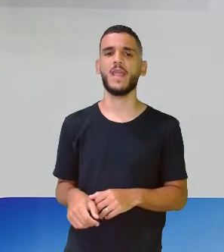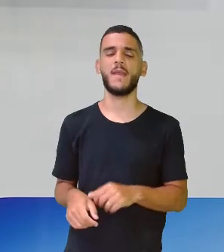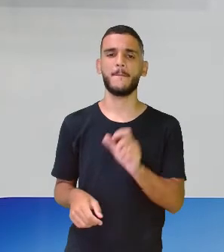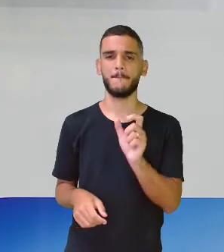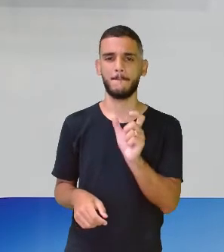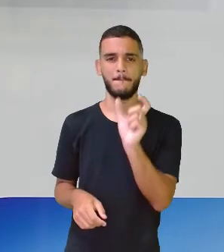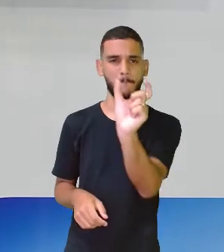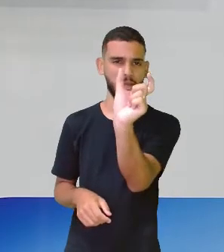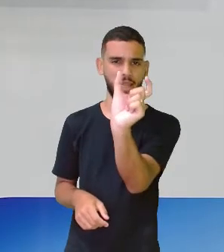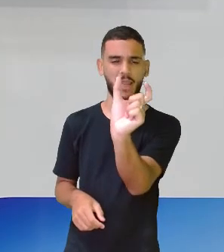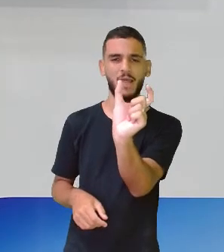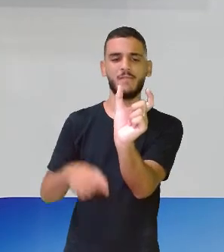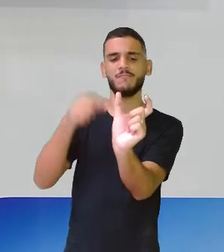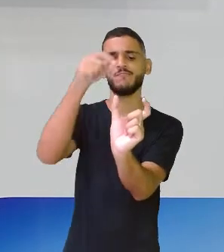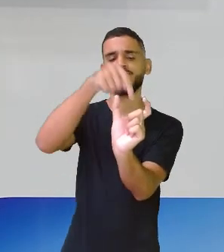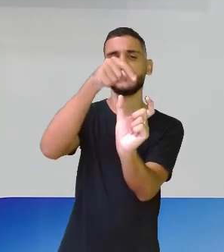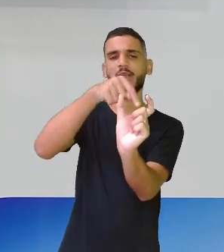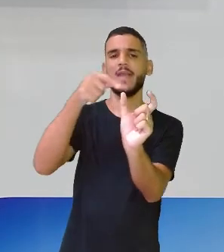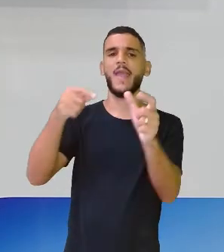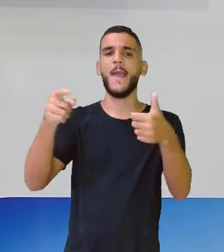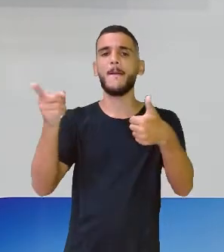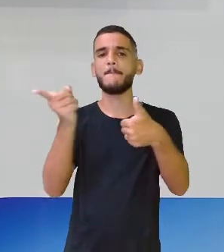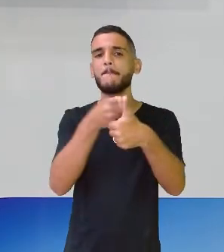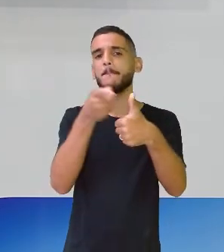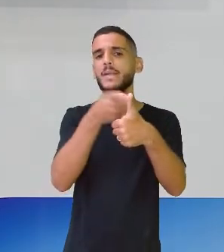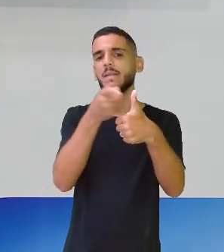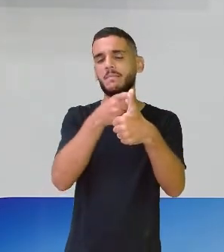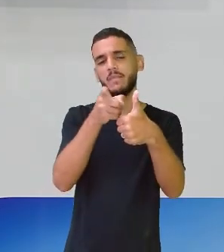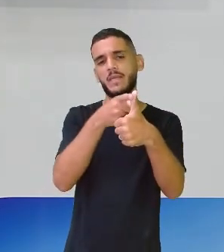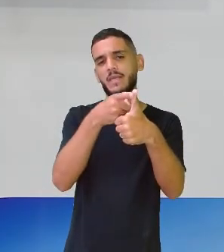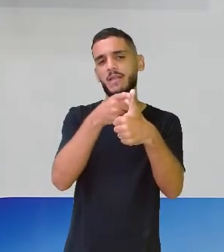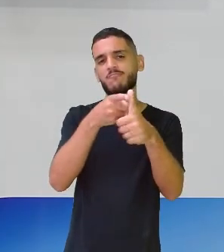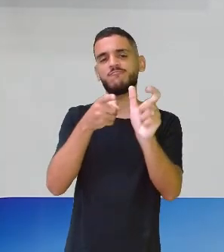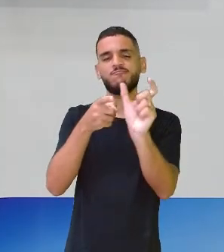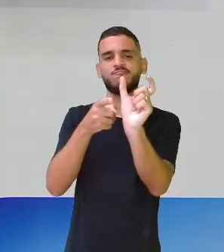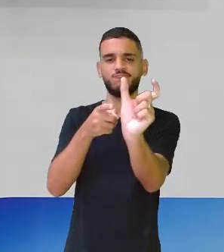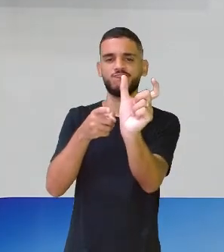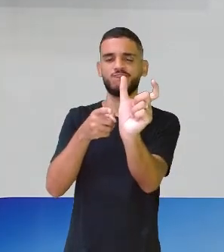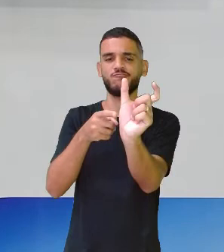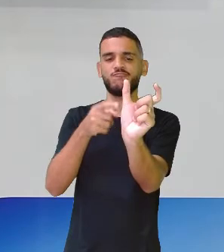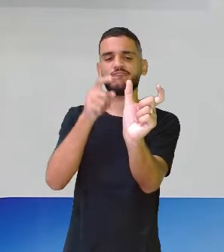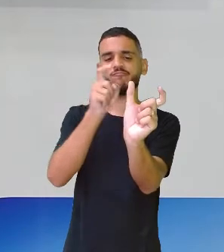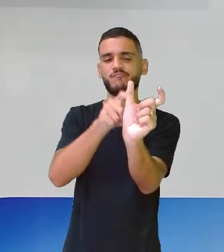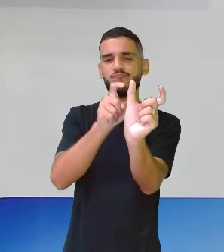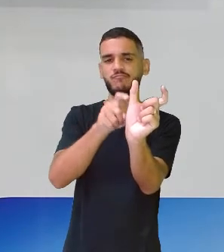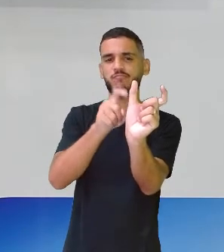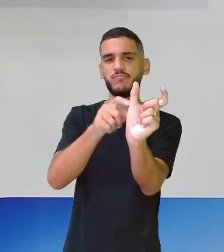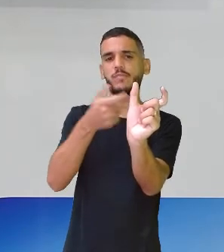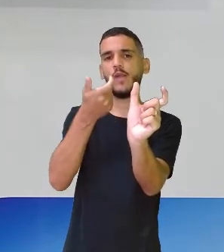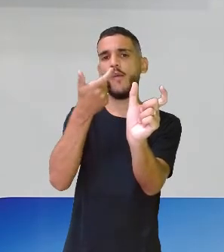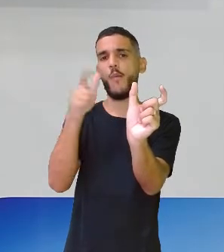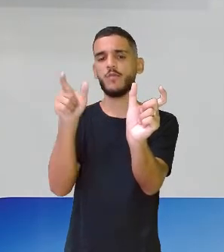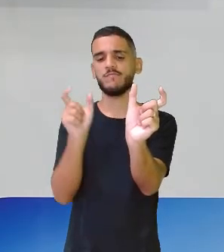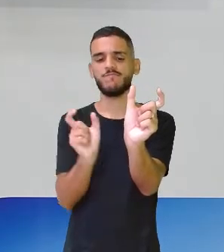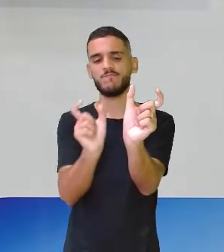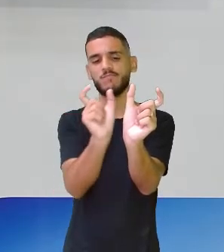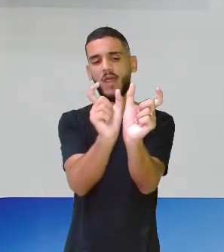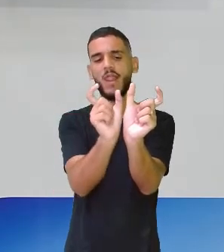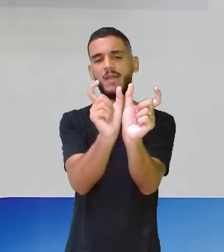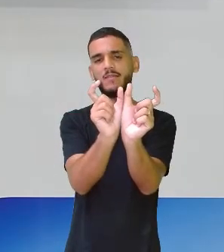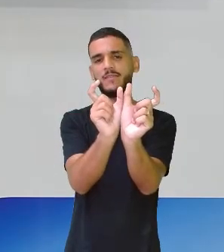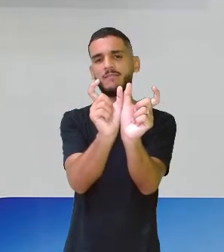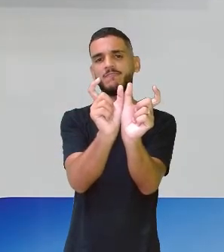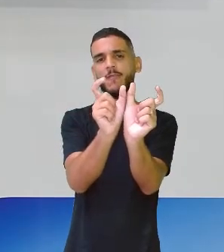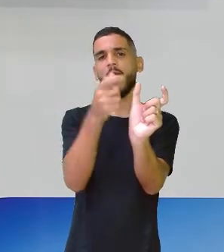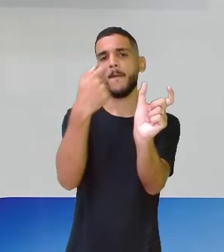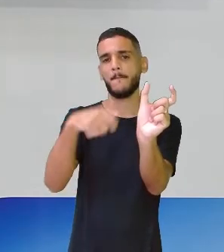primitiva. Palavra primitiva é aquela que dá origem a outras palavras. Então, a palavra primitiva aí é o peixe,